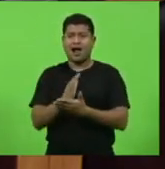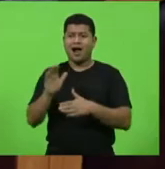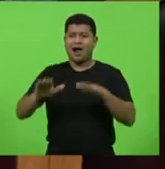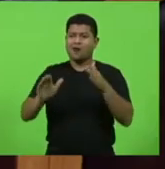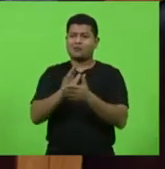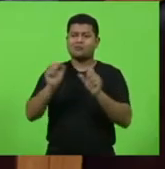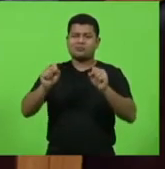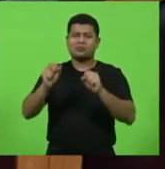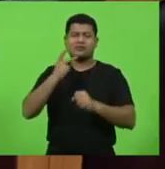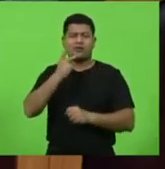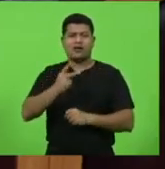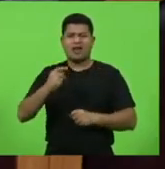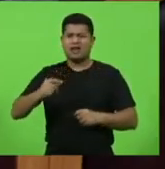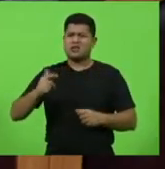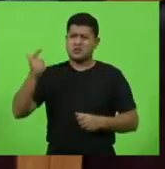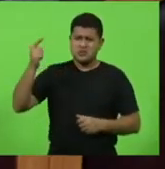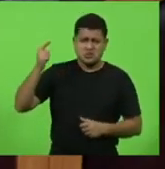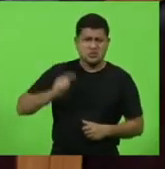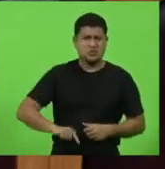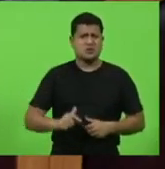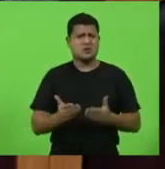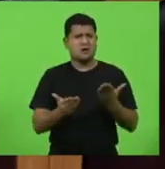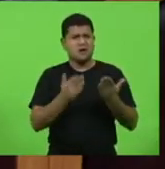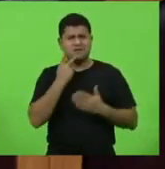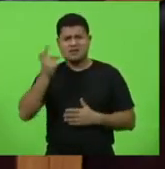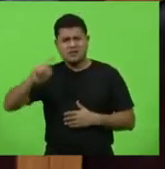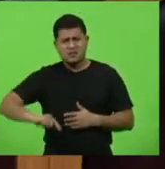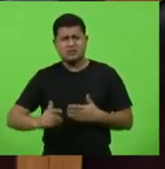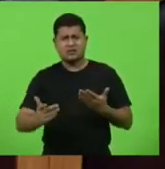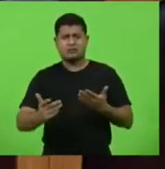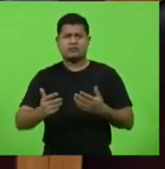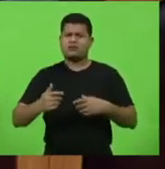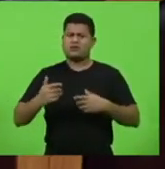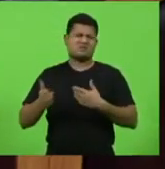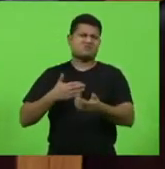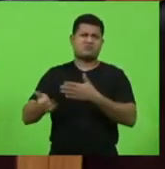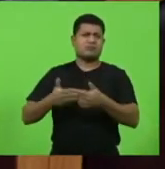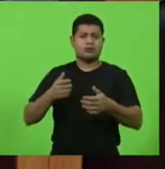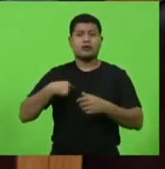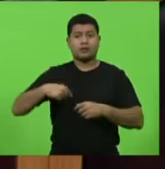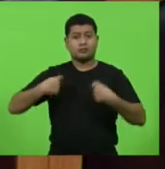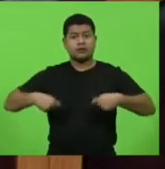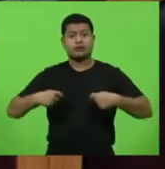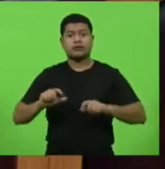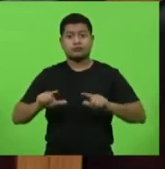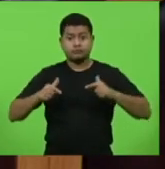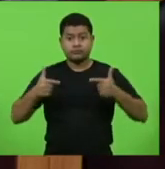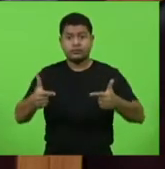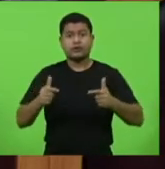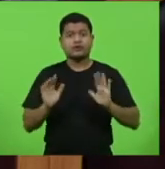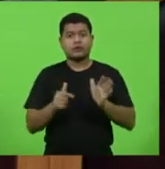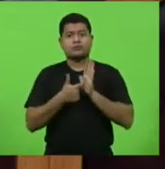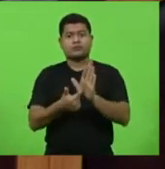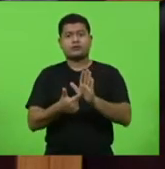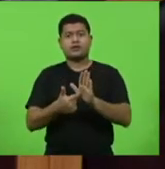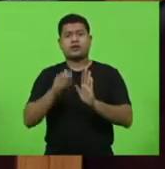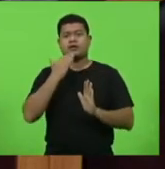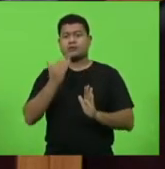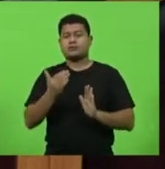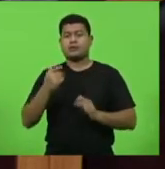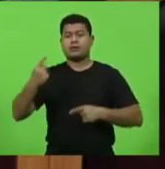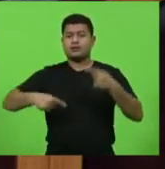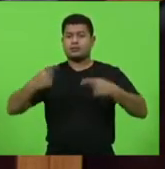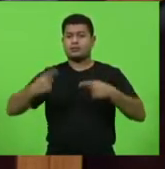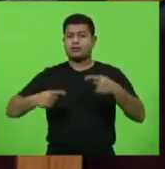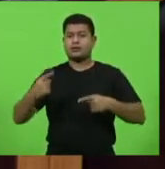não me interessa. Precisamos já agir, e agir em várias frentes. Apresentei requerimento para debater o assunto na Comissão